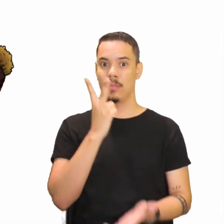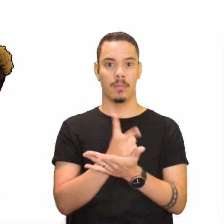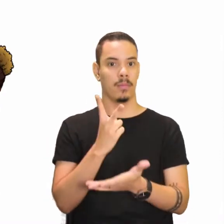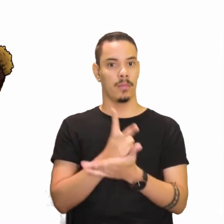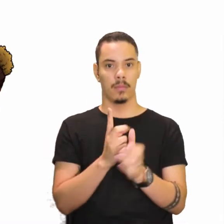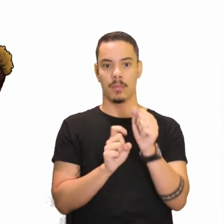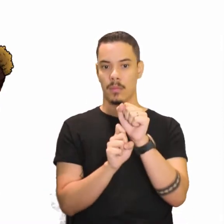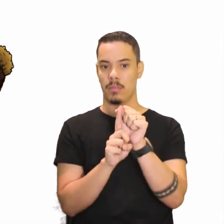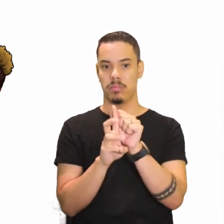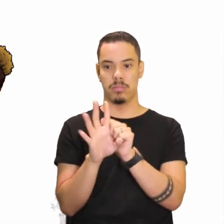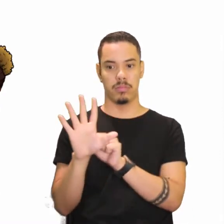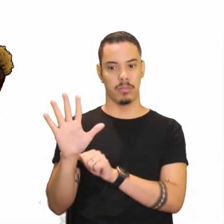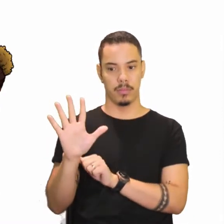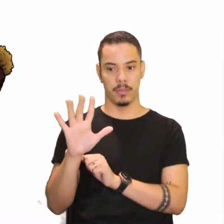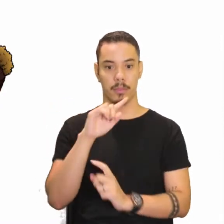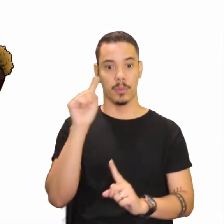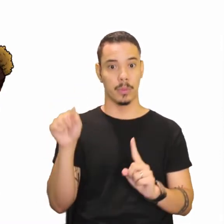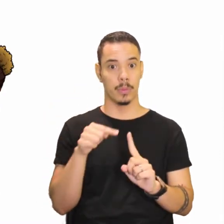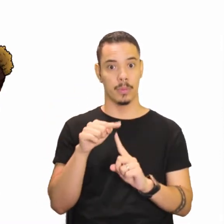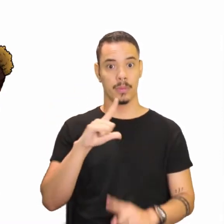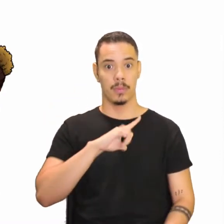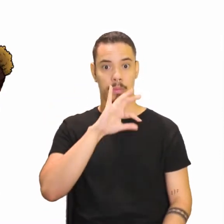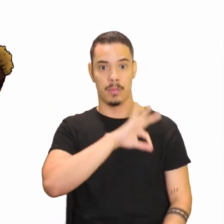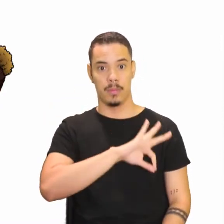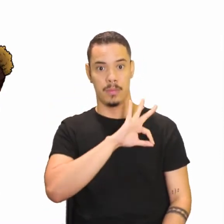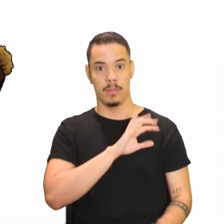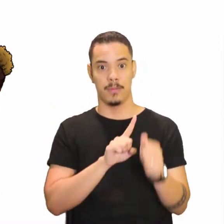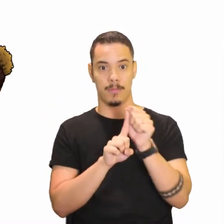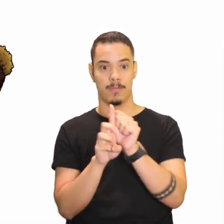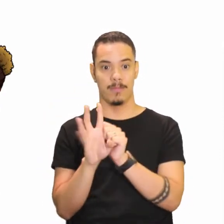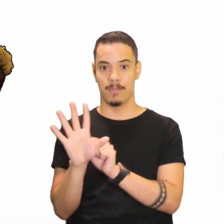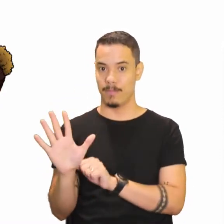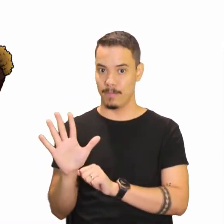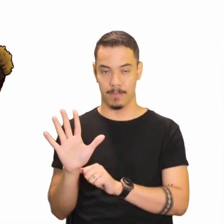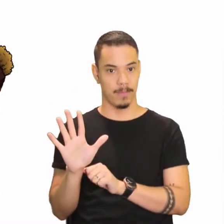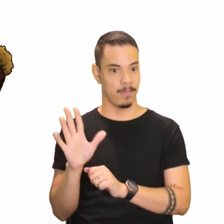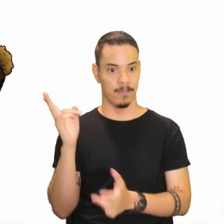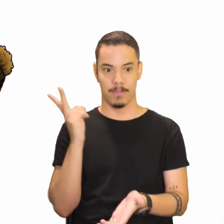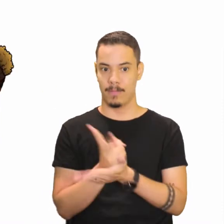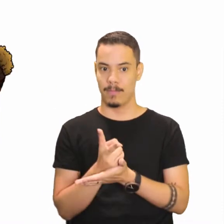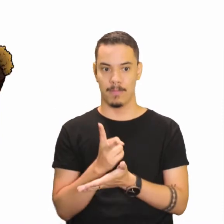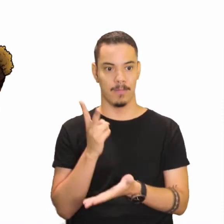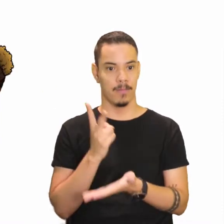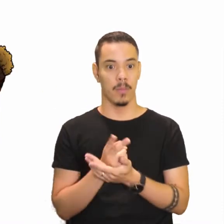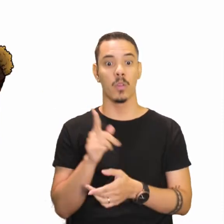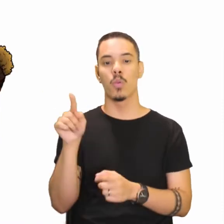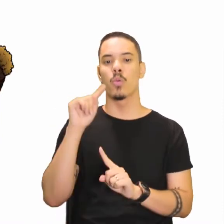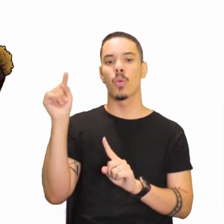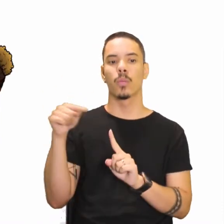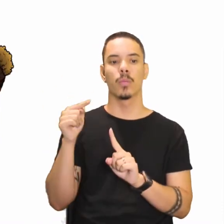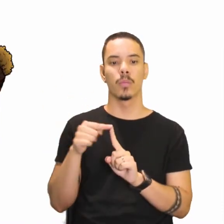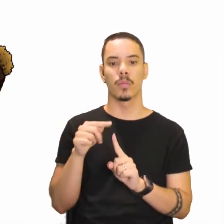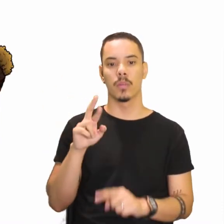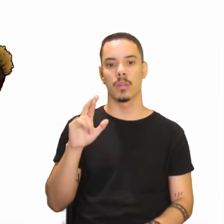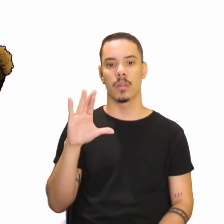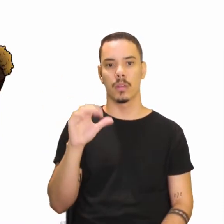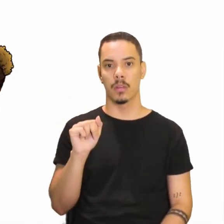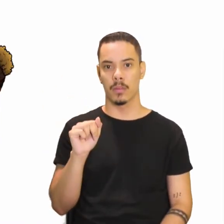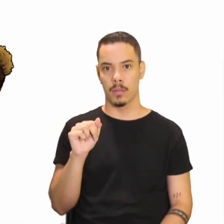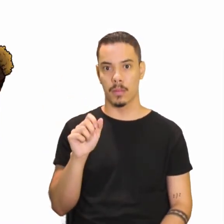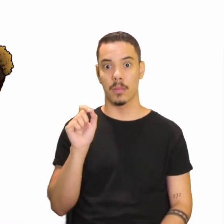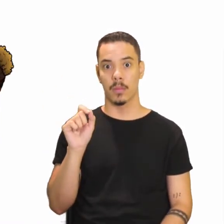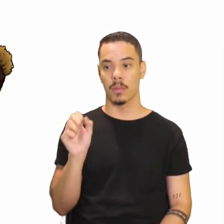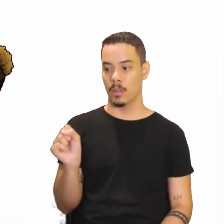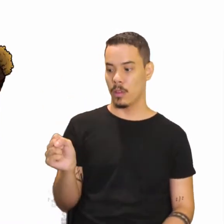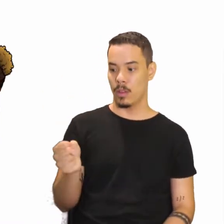finalidade? Ter salário fixo. Qual é a tua finalidade aqui do Ricardo? Qual o objetivo dele?